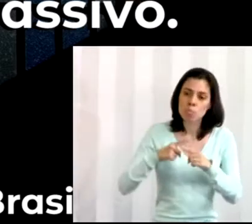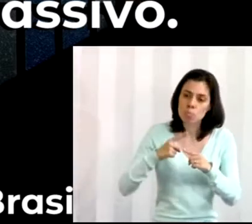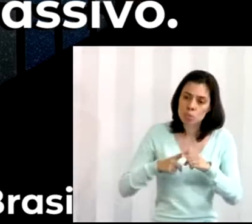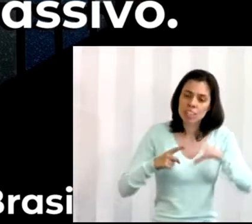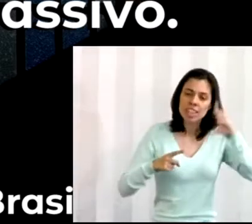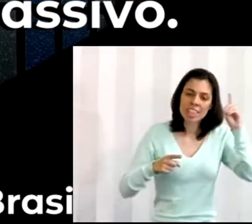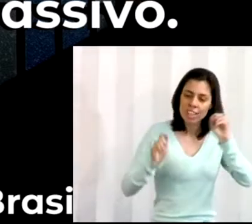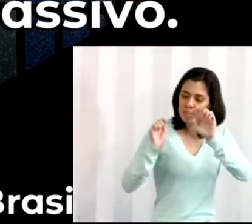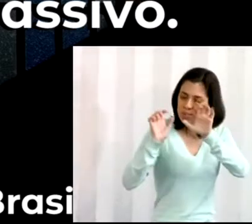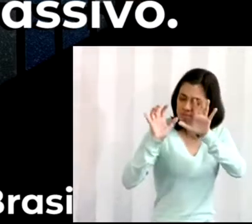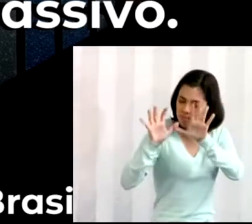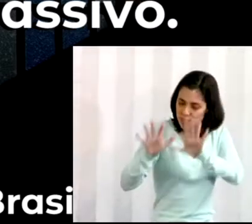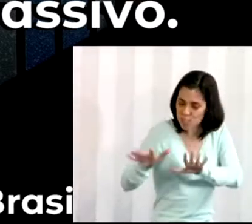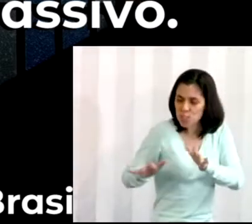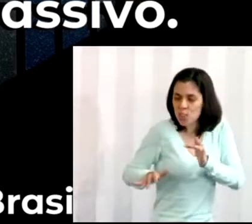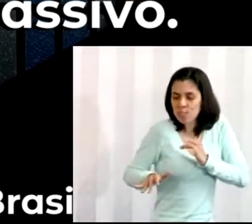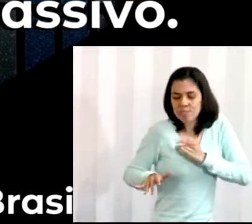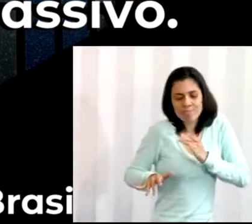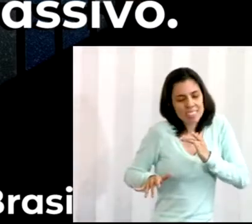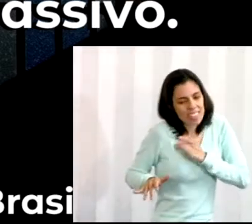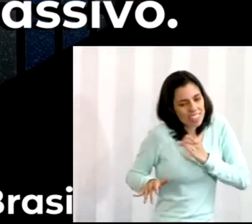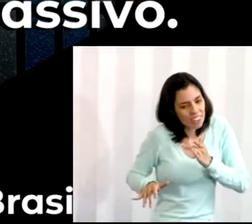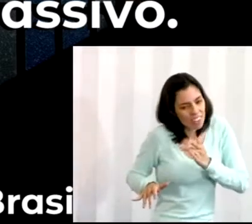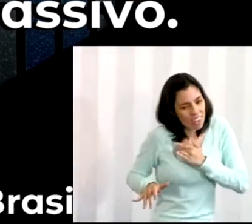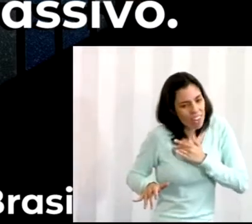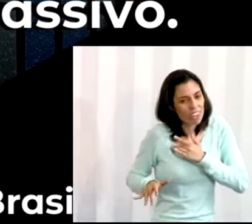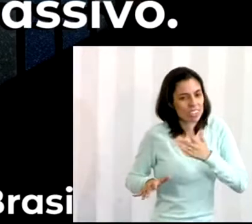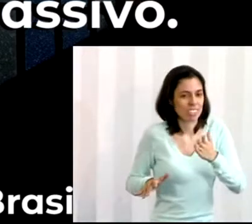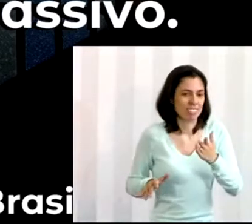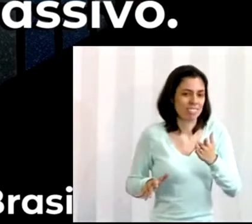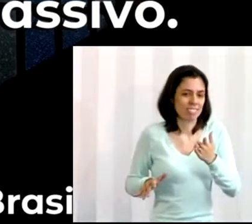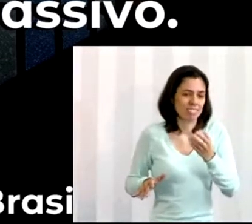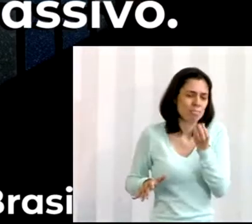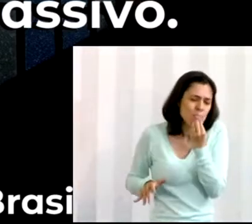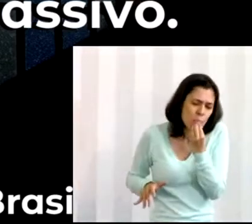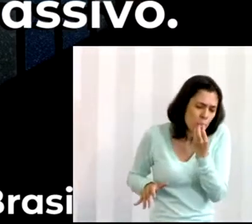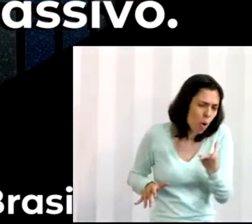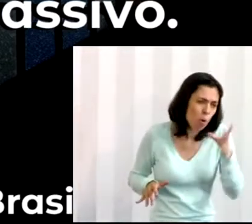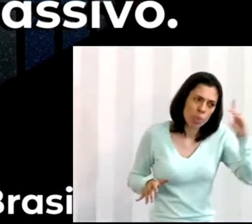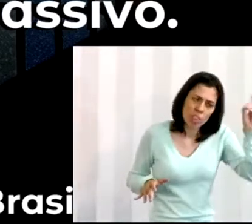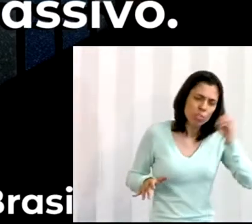é cheio de ternas misericórdias e compassivo.